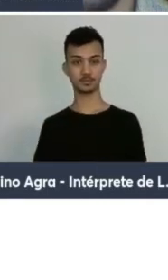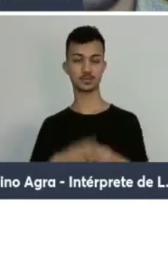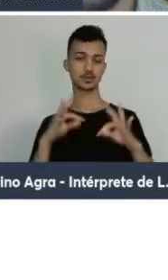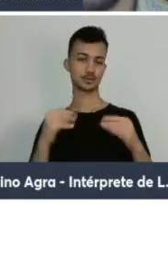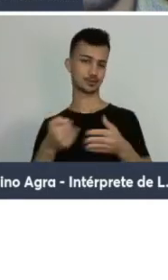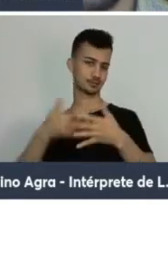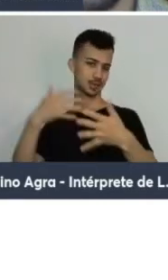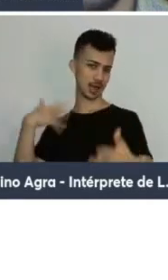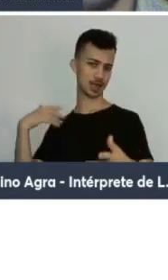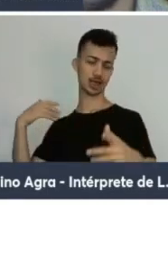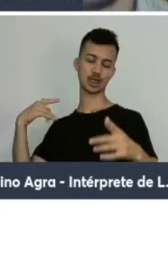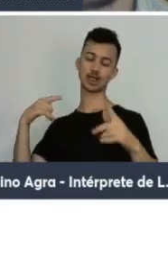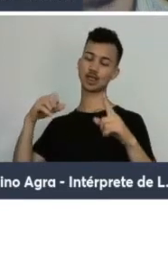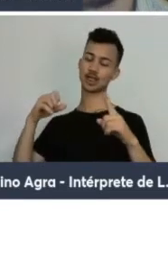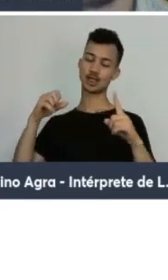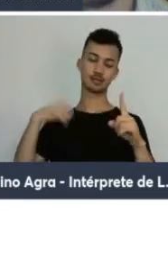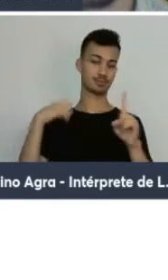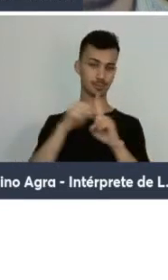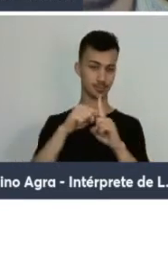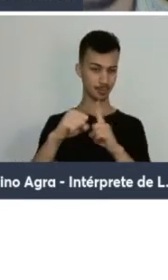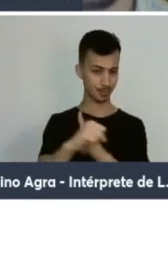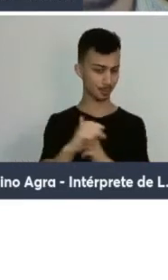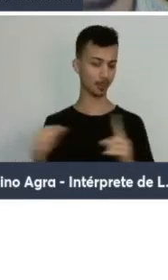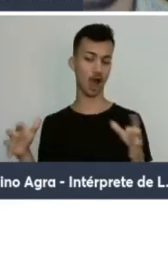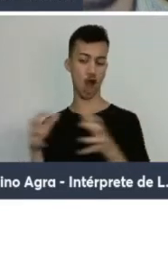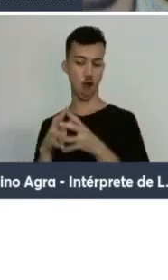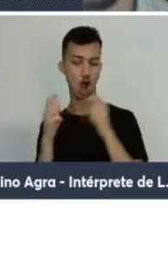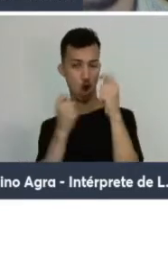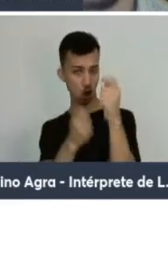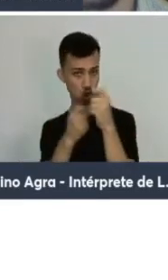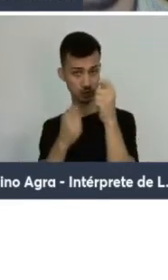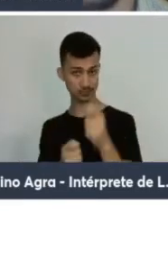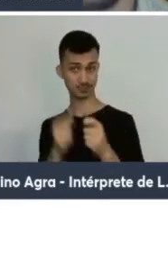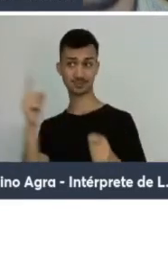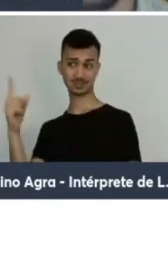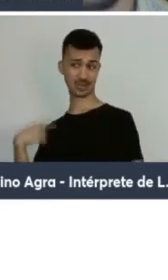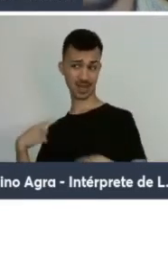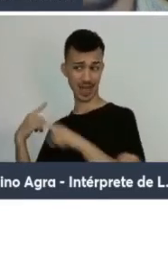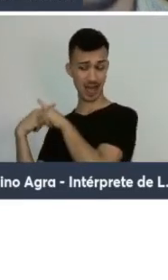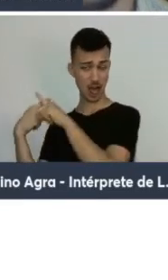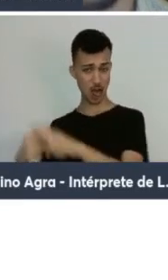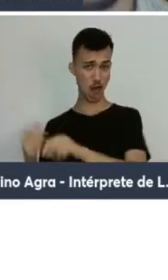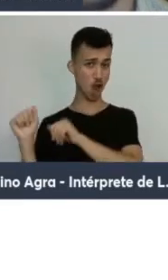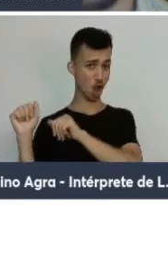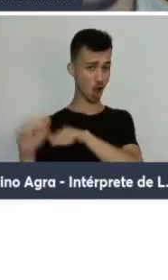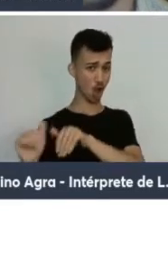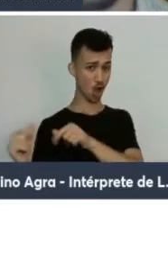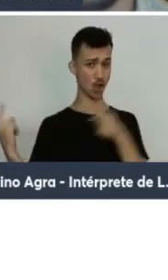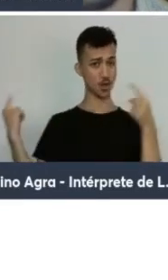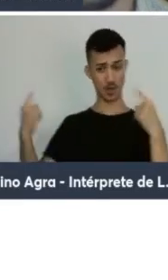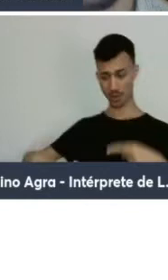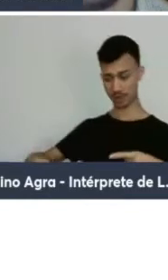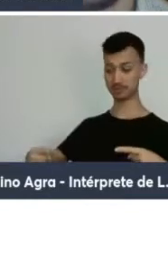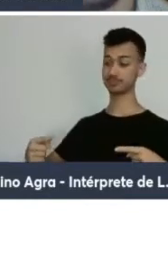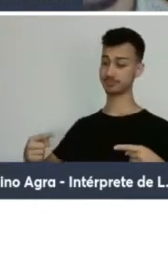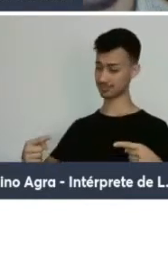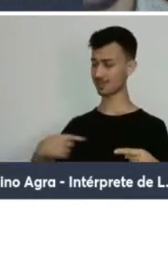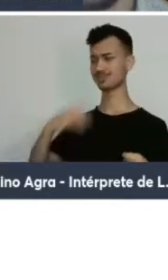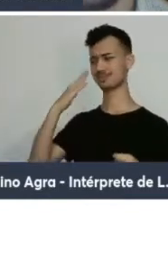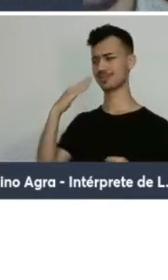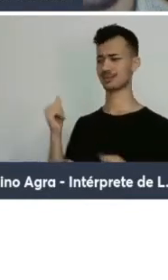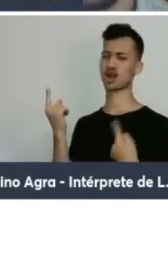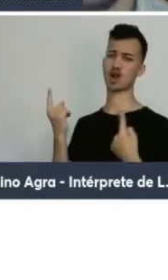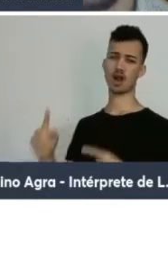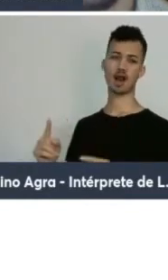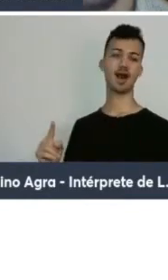80, exatamente por conta da ditadura militar, eles tinham perfeita consciência de quem era o real inimigo. Não